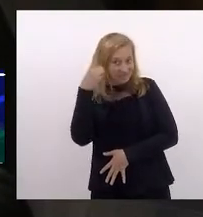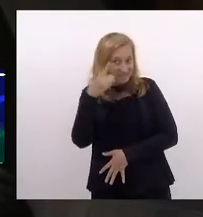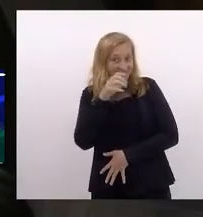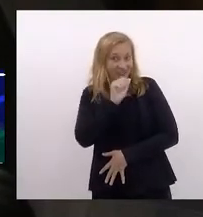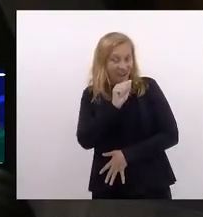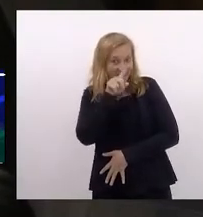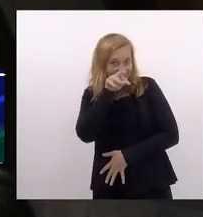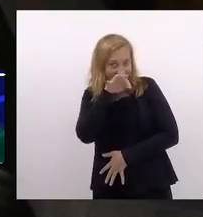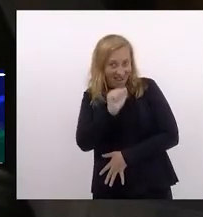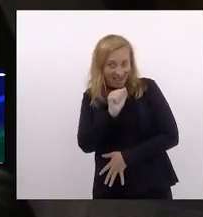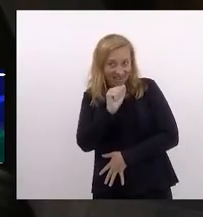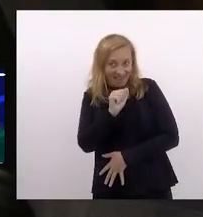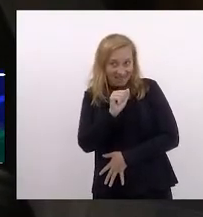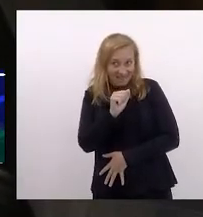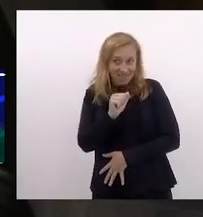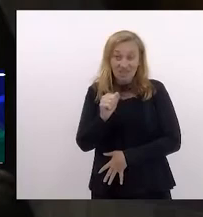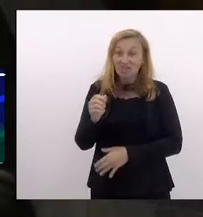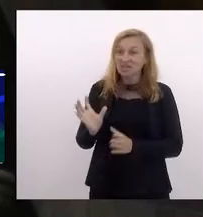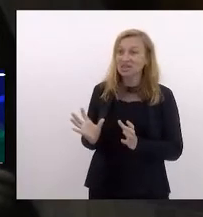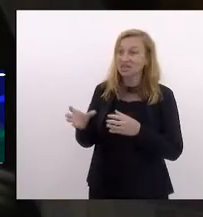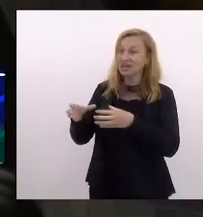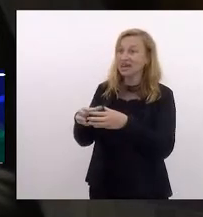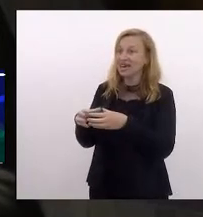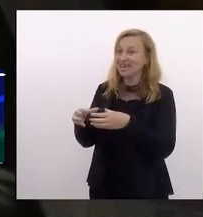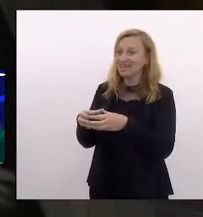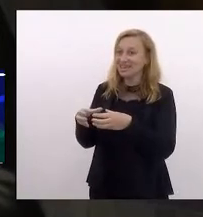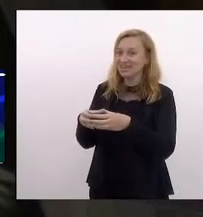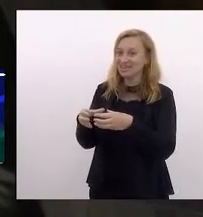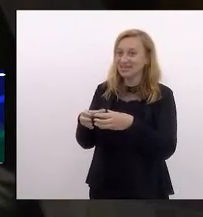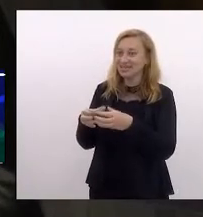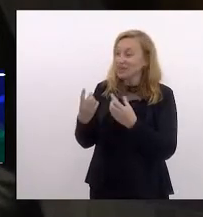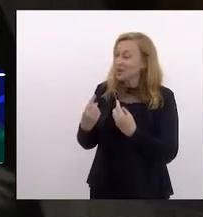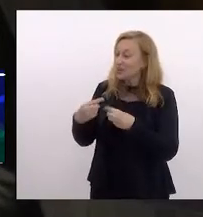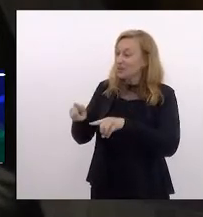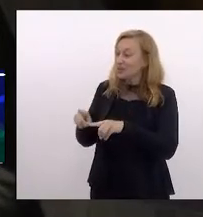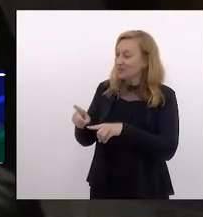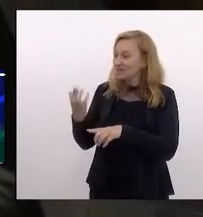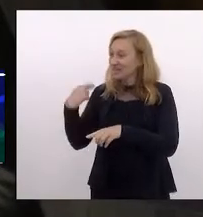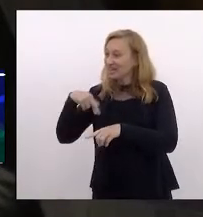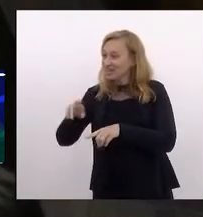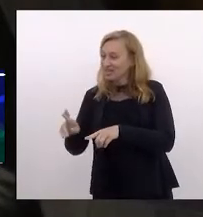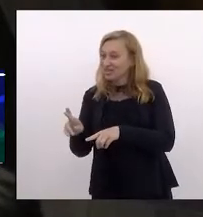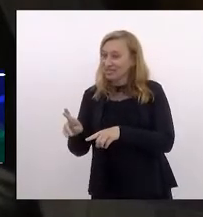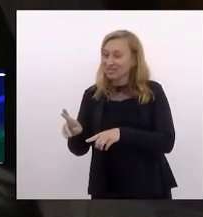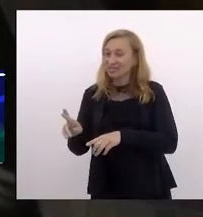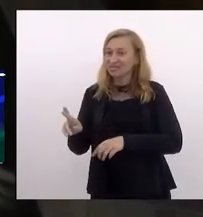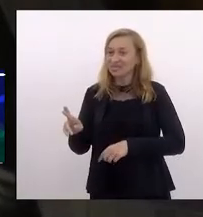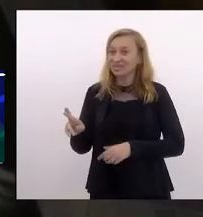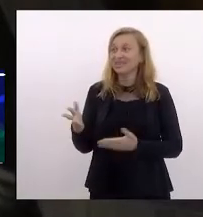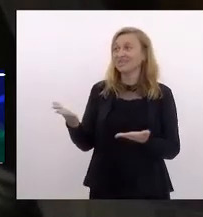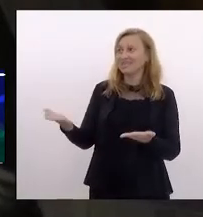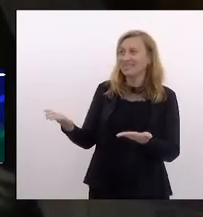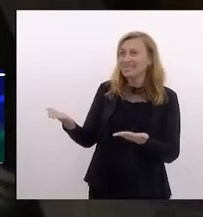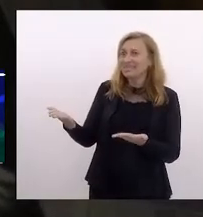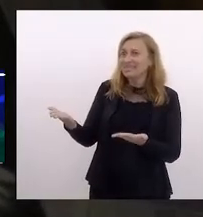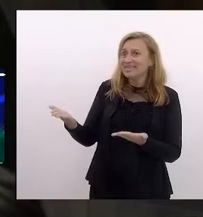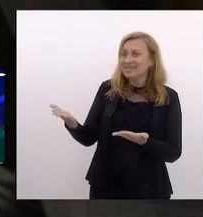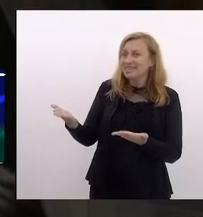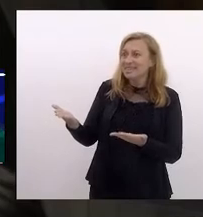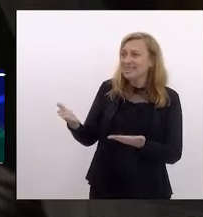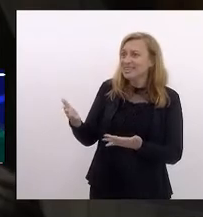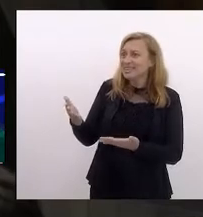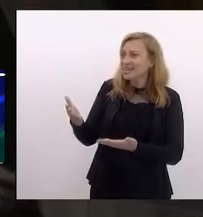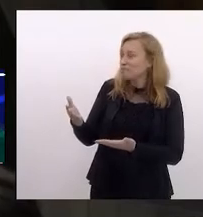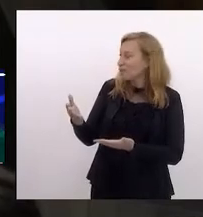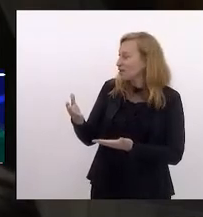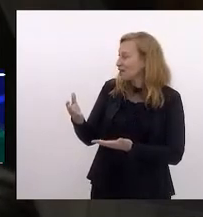Átila Nunes que presidiu a comissão de combate à intolerância religiosa que a maior hipocrisia